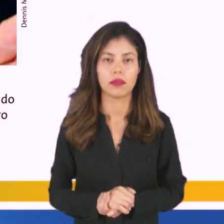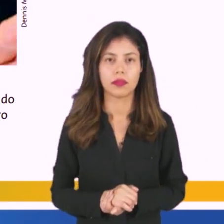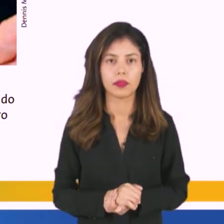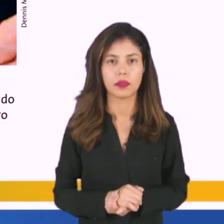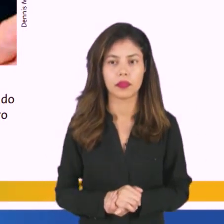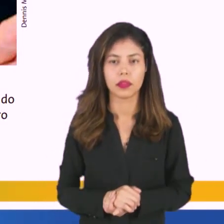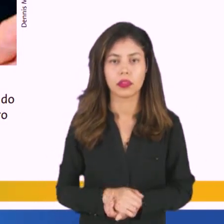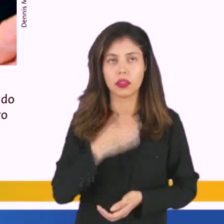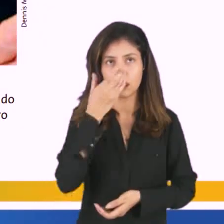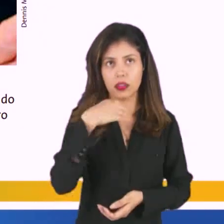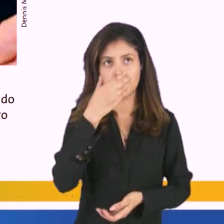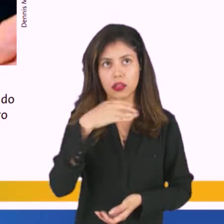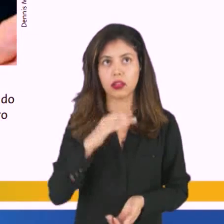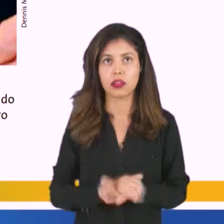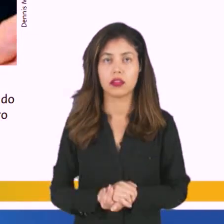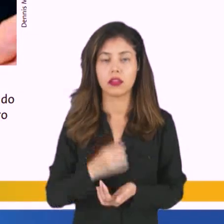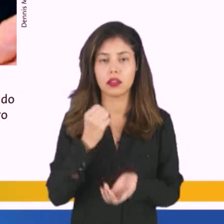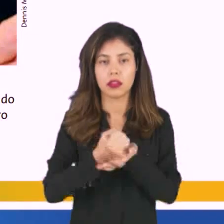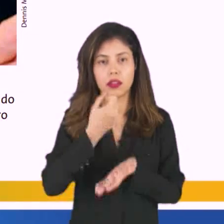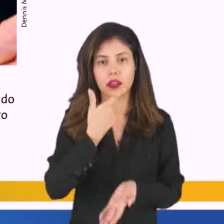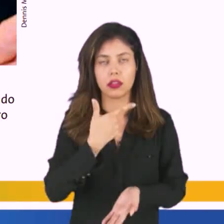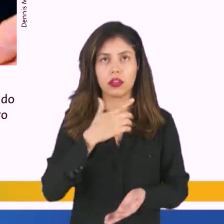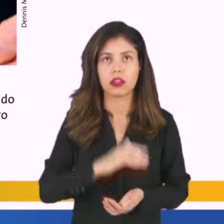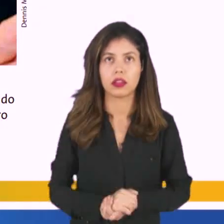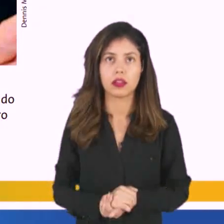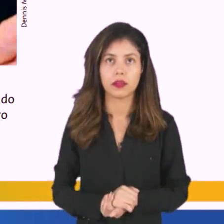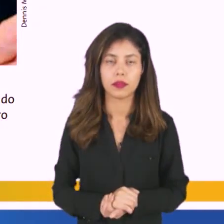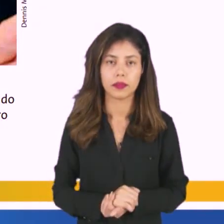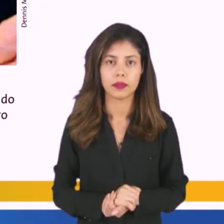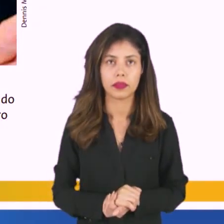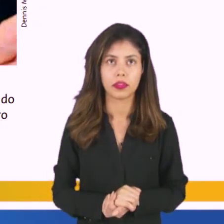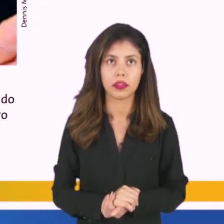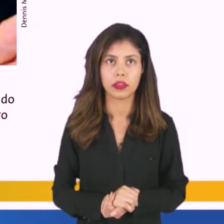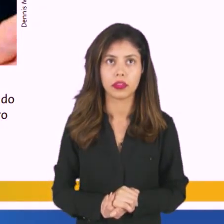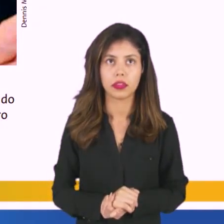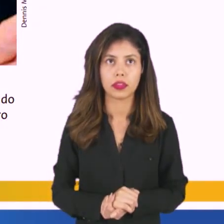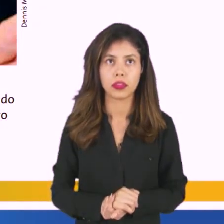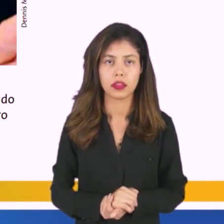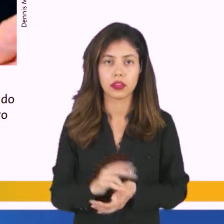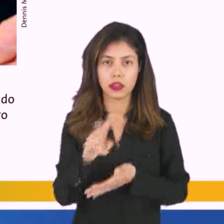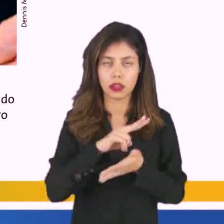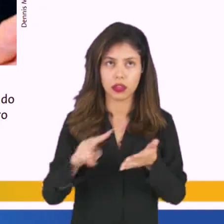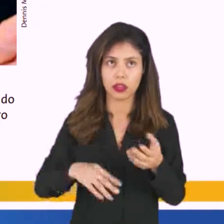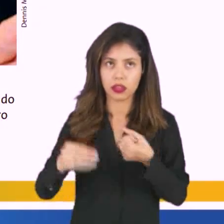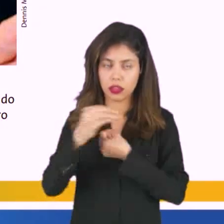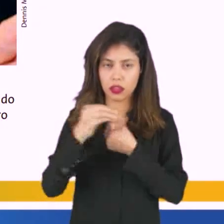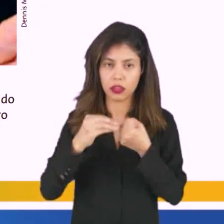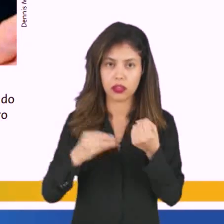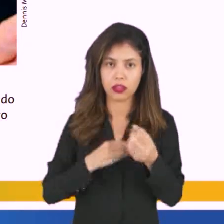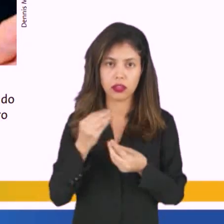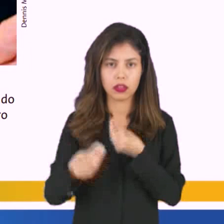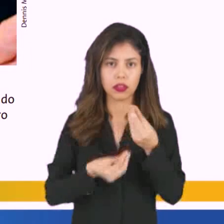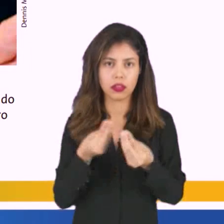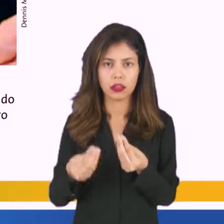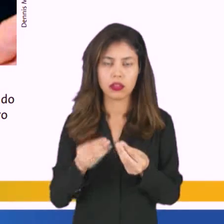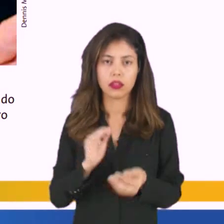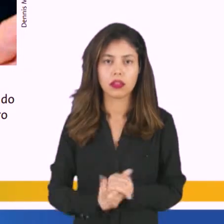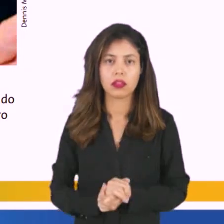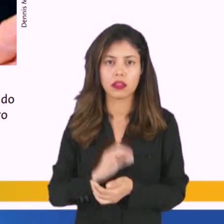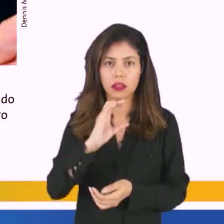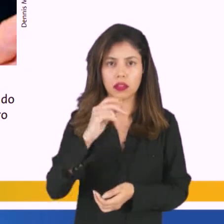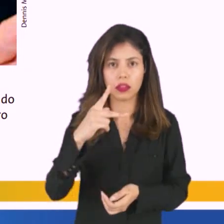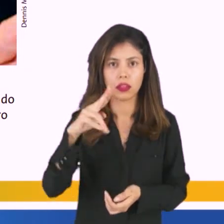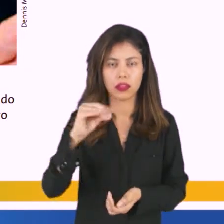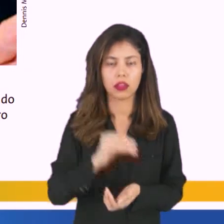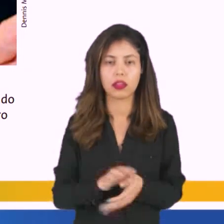nos remédios, então na leitura das moléculas e como elas se comportam. E também tem um exemplo para vocês